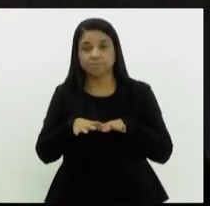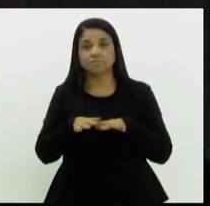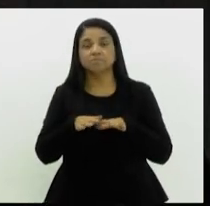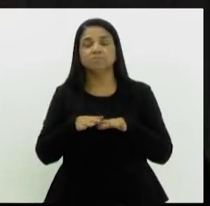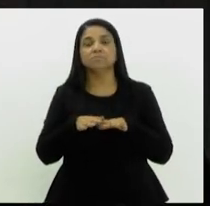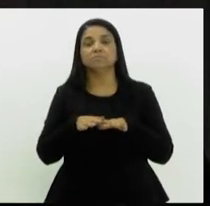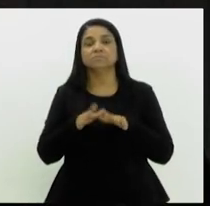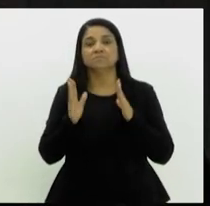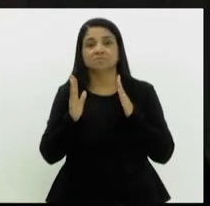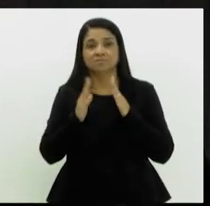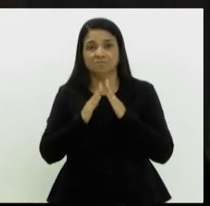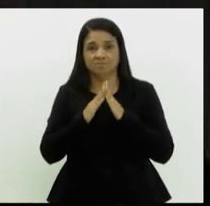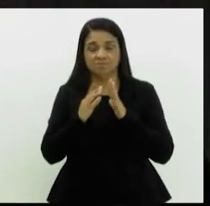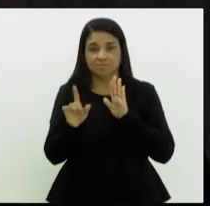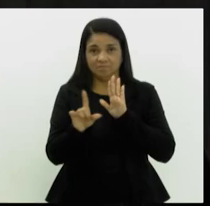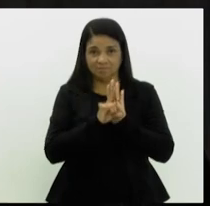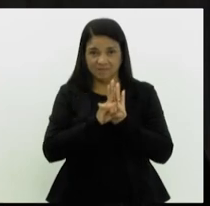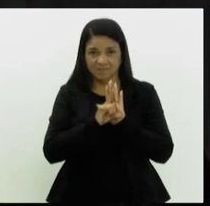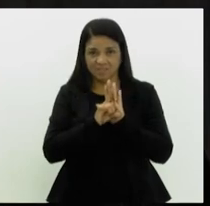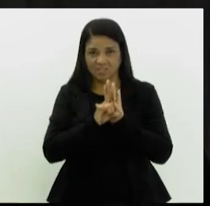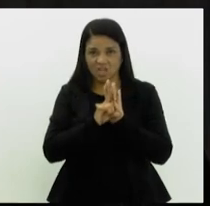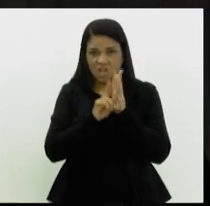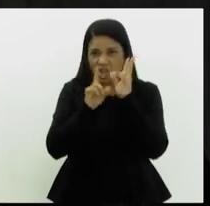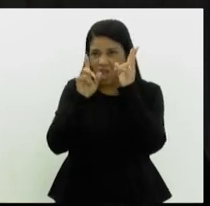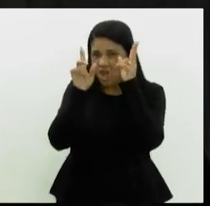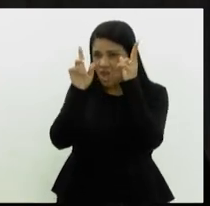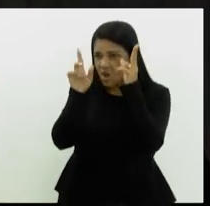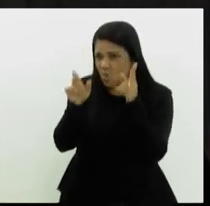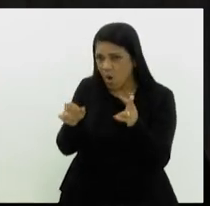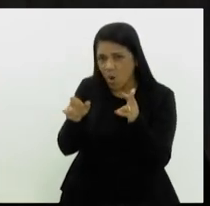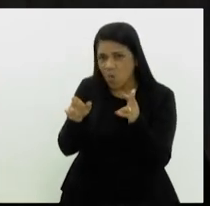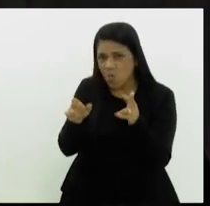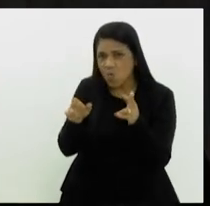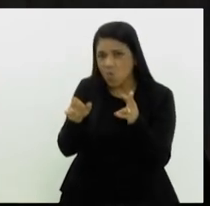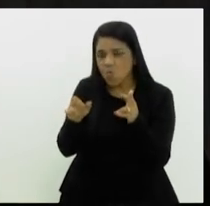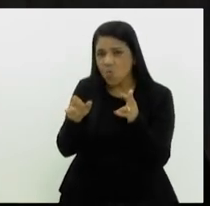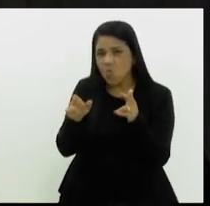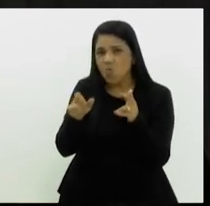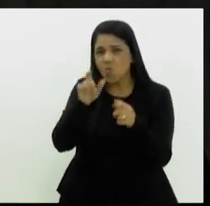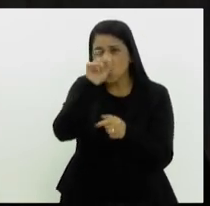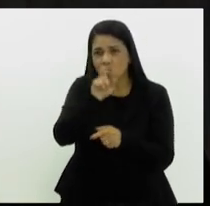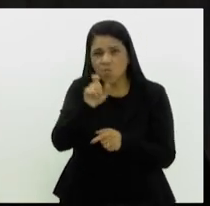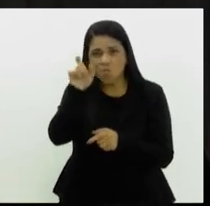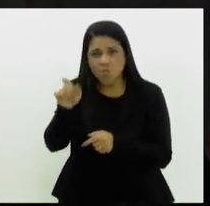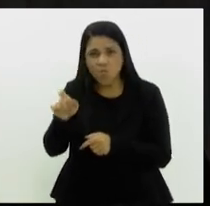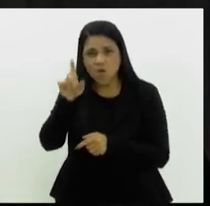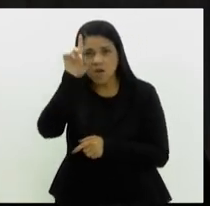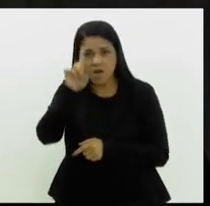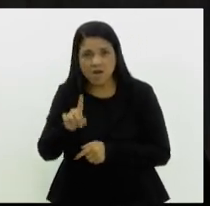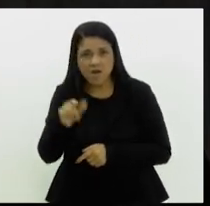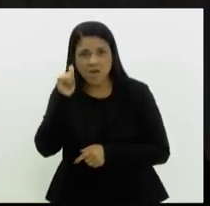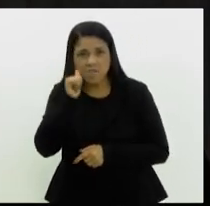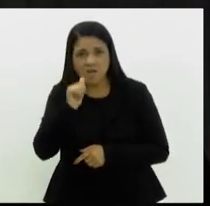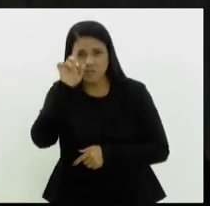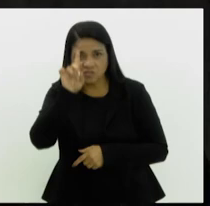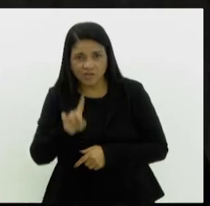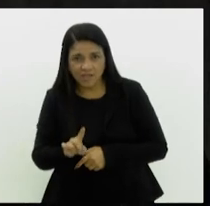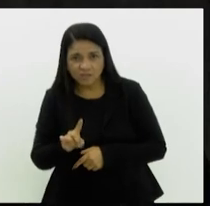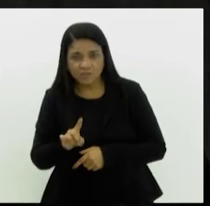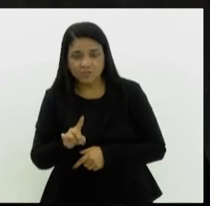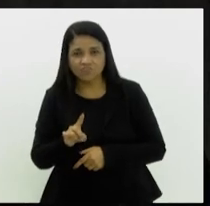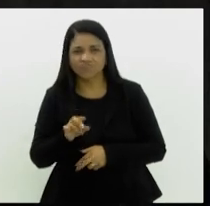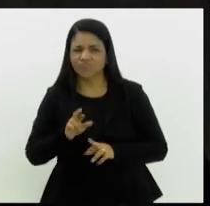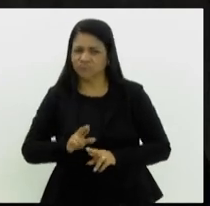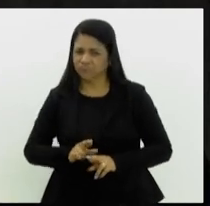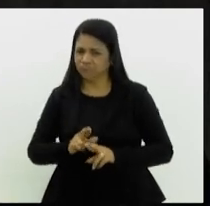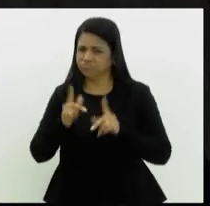vão ter os mesmos benefícios que todas as mulheres da nossa sociedade? Isso é um contrassenso. Estamos aqui